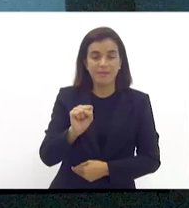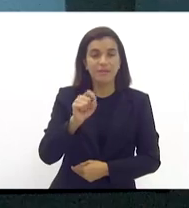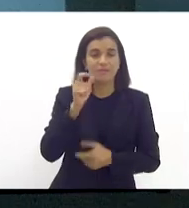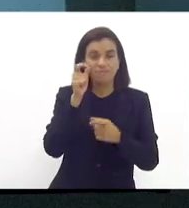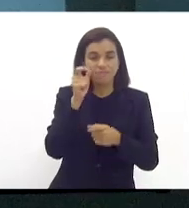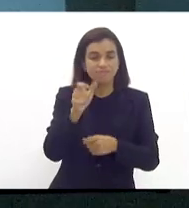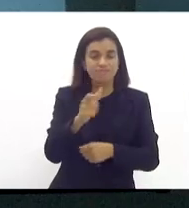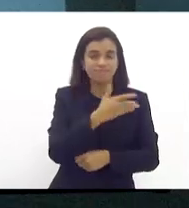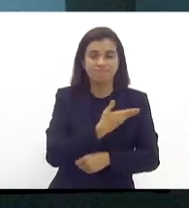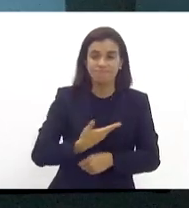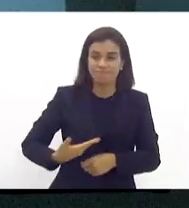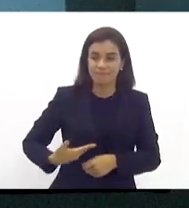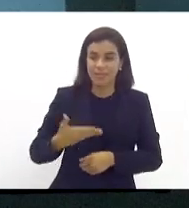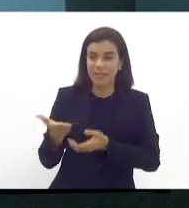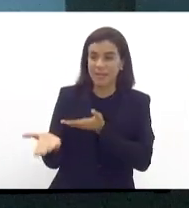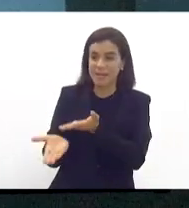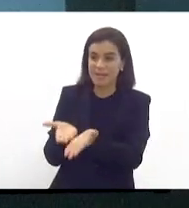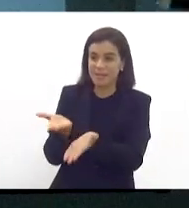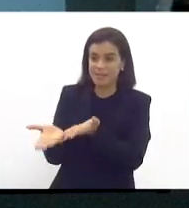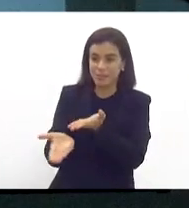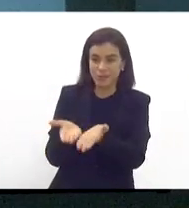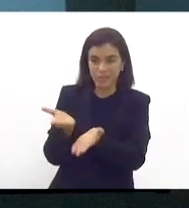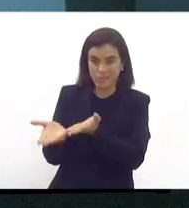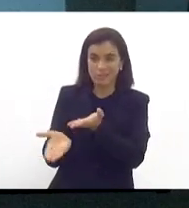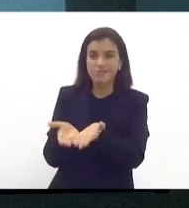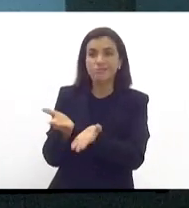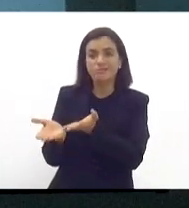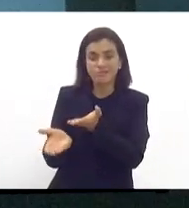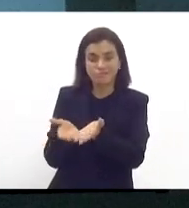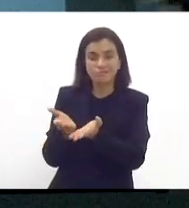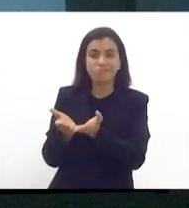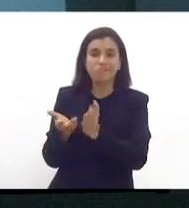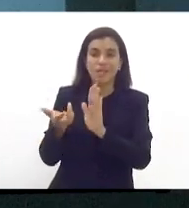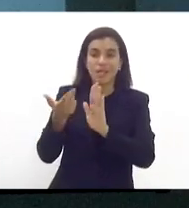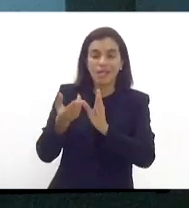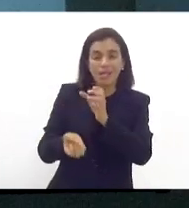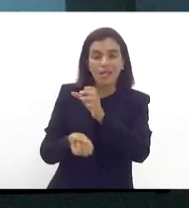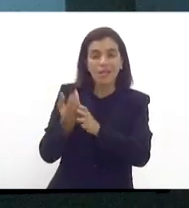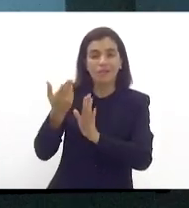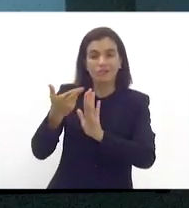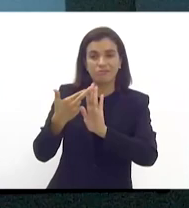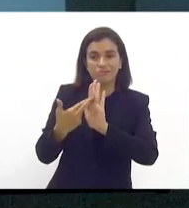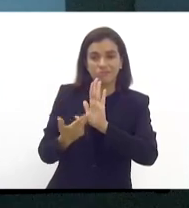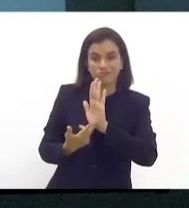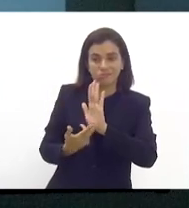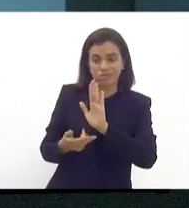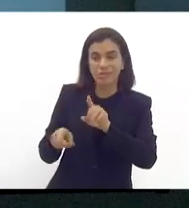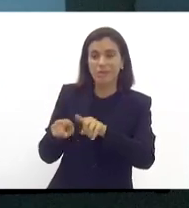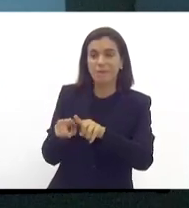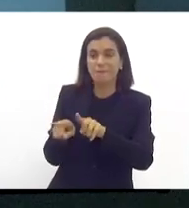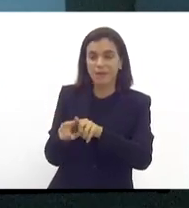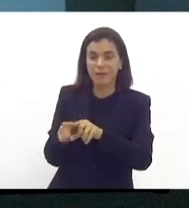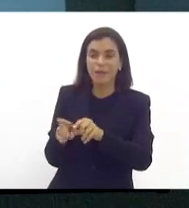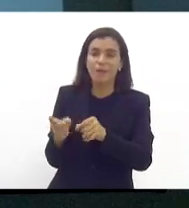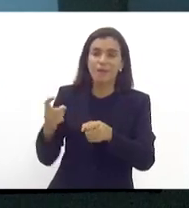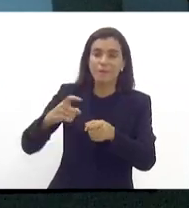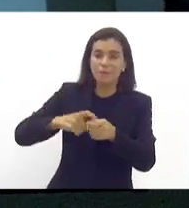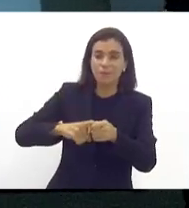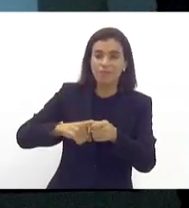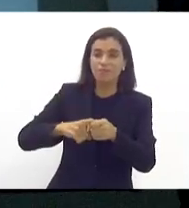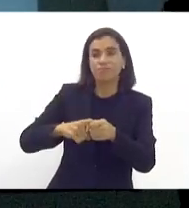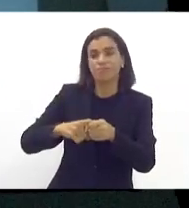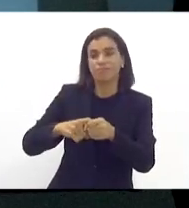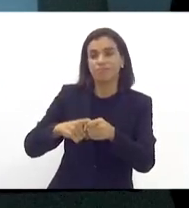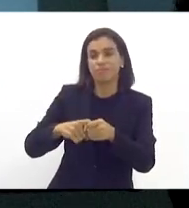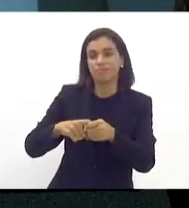público na assistência regulando operadoras inclusive na sua relação com prestadores e